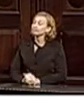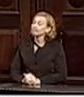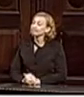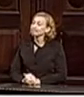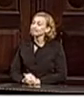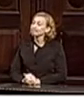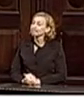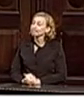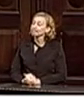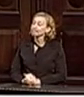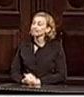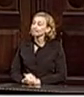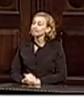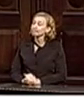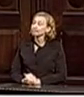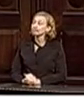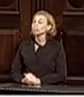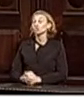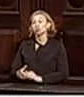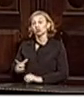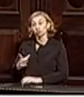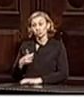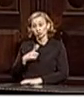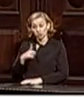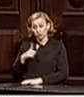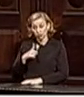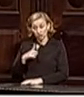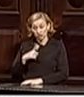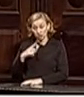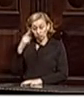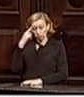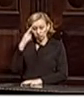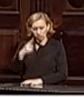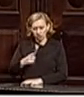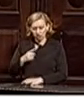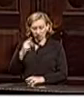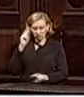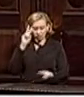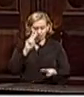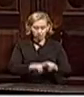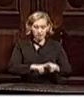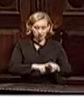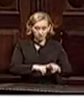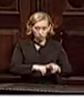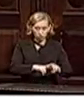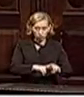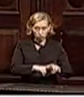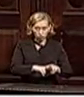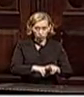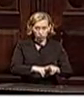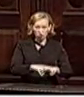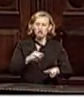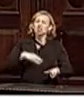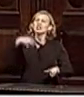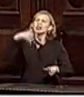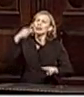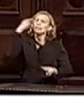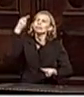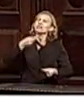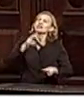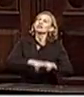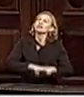quando há o mandato de uma prisão cautelar, quem manda